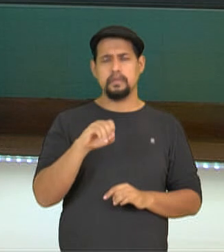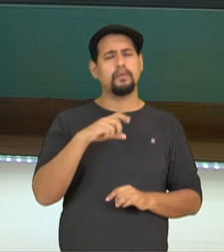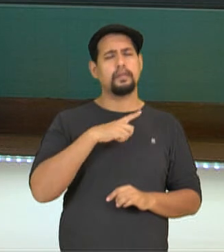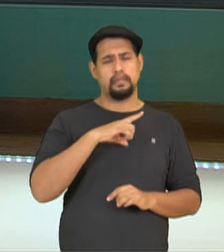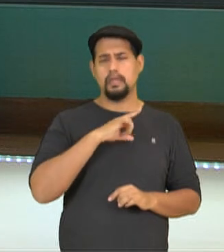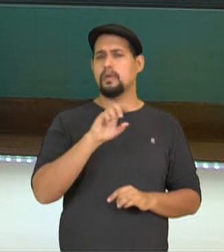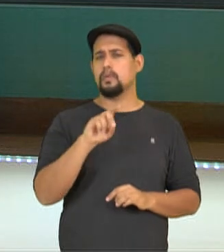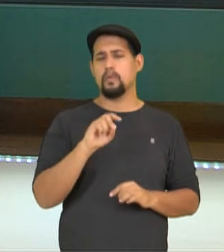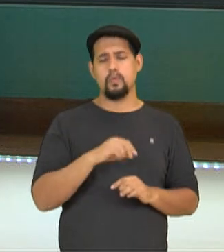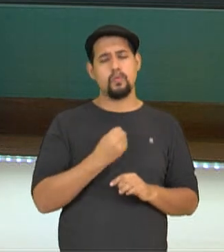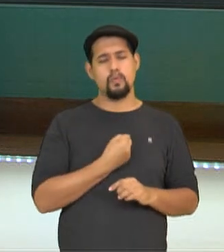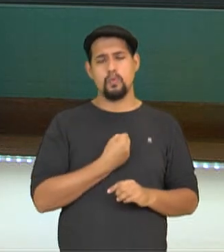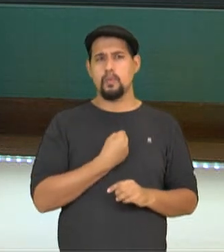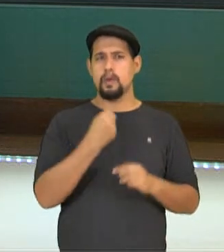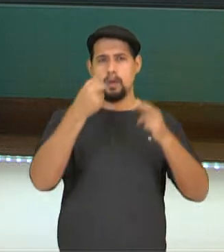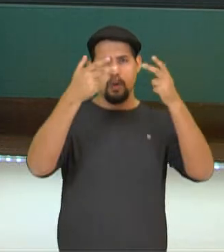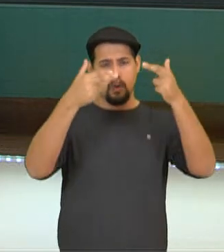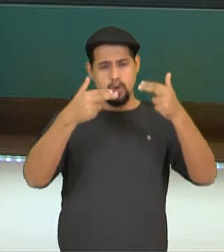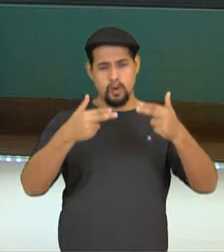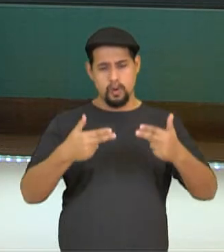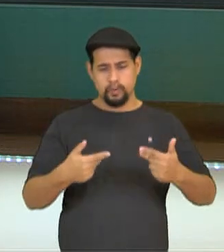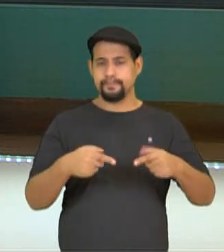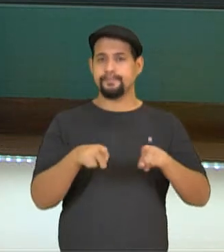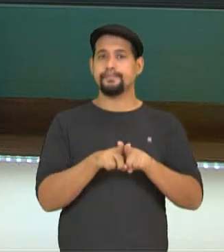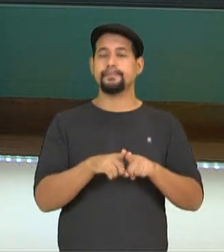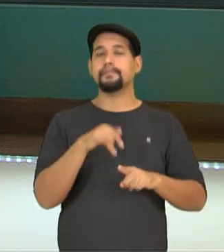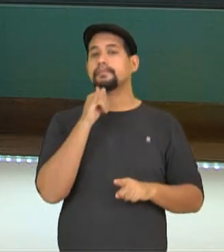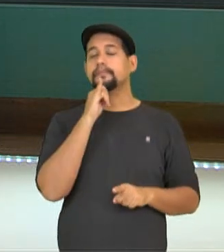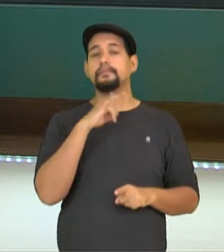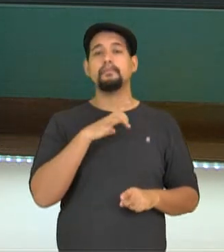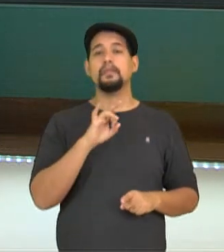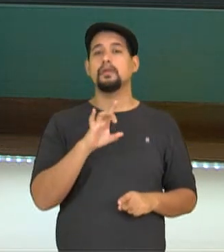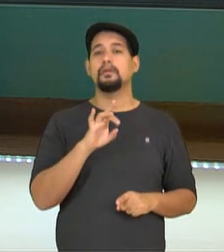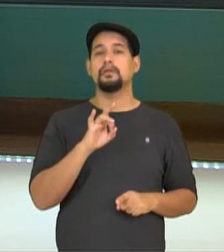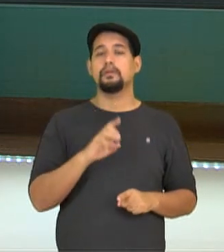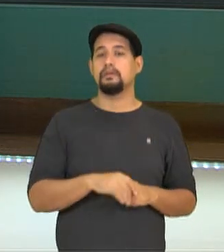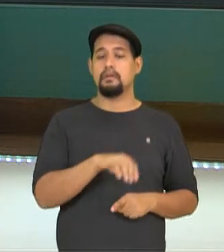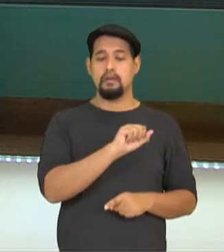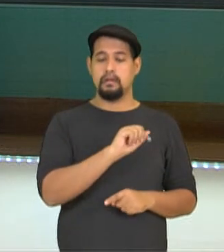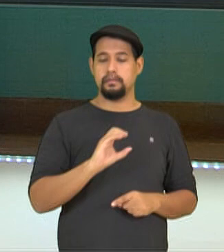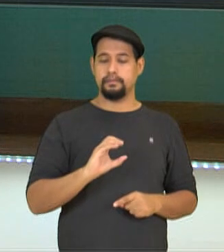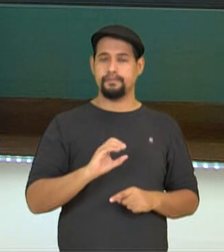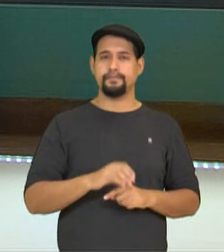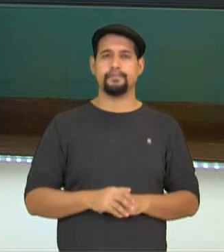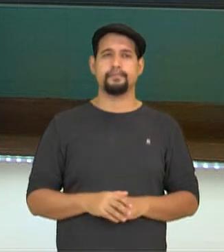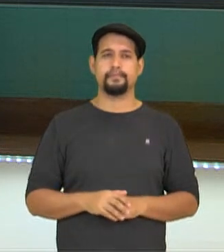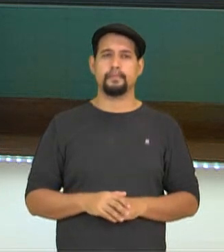esses mesmos coeficientes, tá? Da mesma forma, se tiver somente os coeficientes a e c.